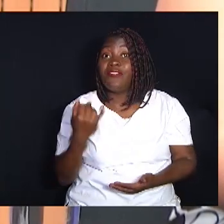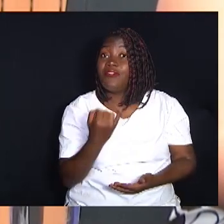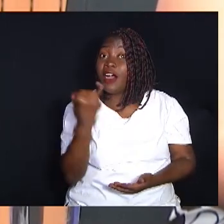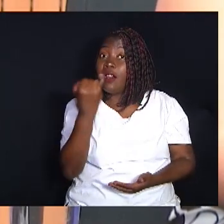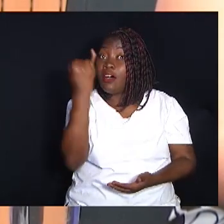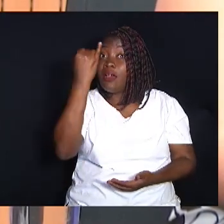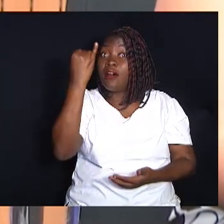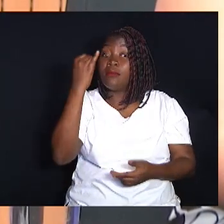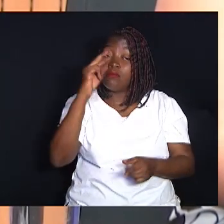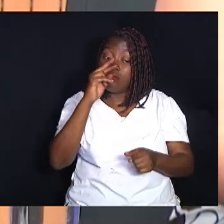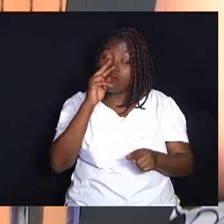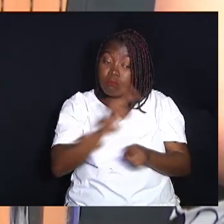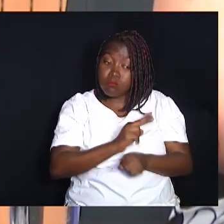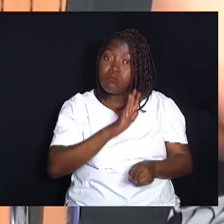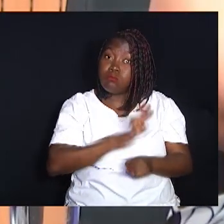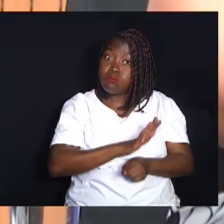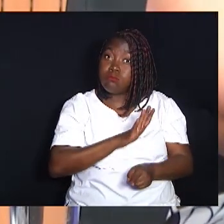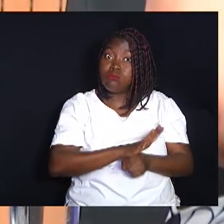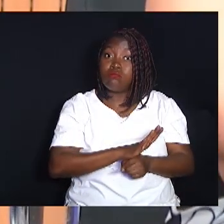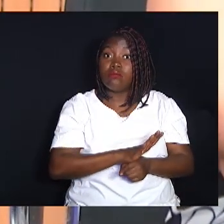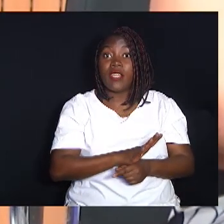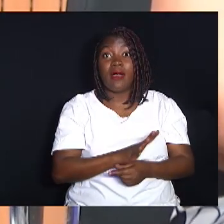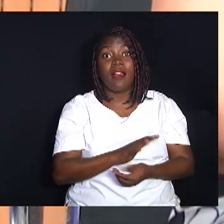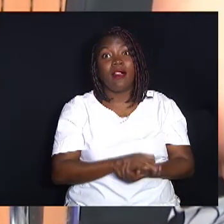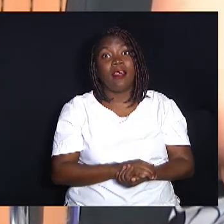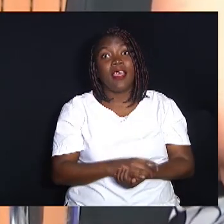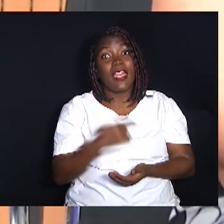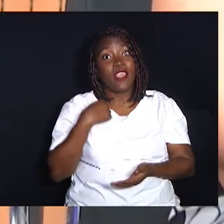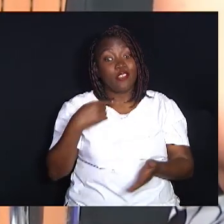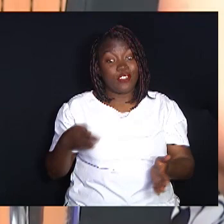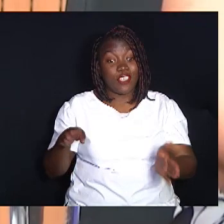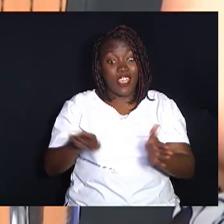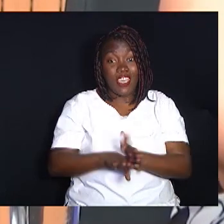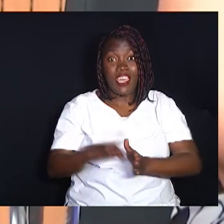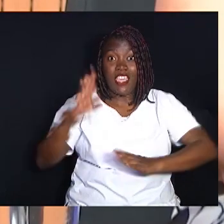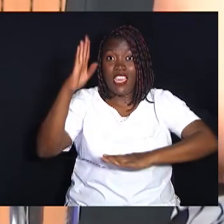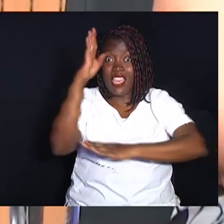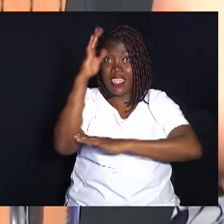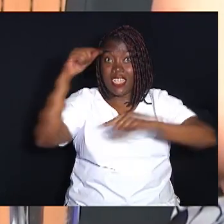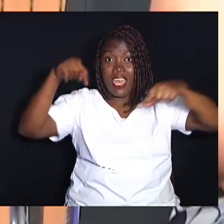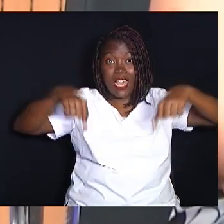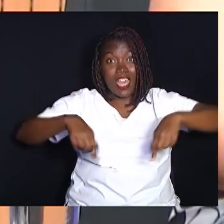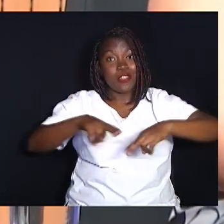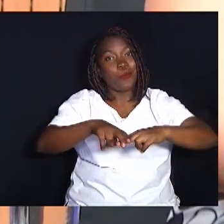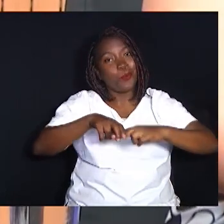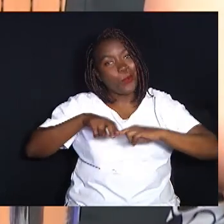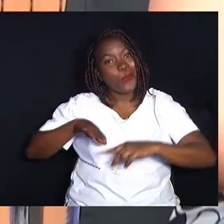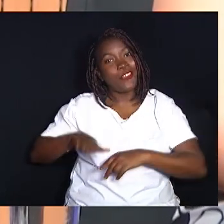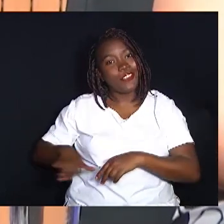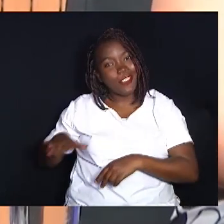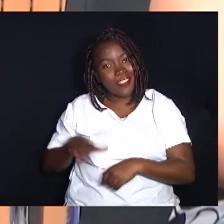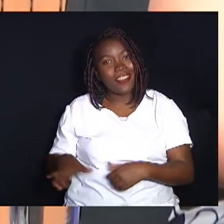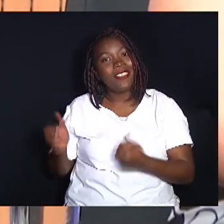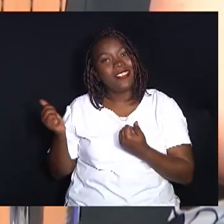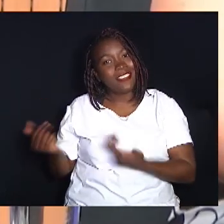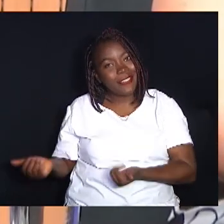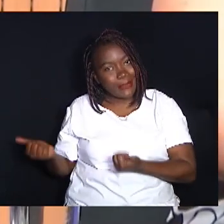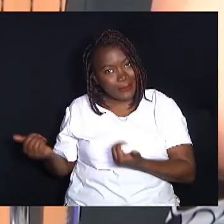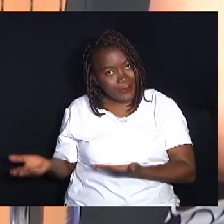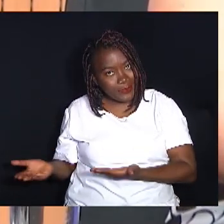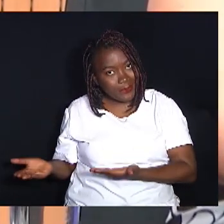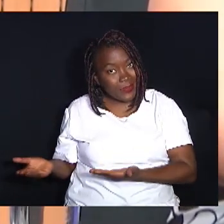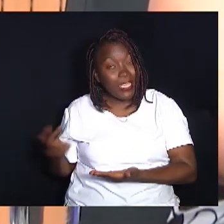importância de protegê-los. Eu cheguei a esta casa por conta das crianças e dos adolescentes. Eu